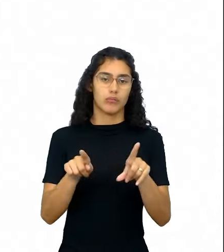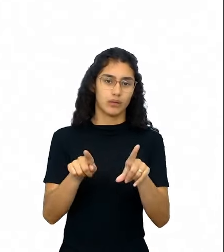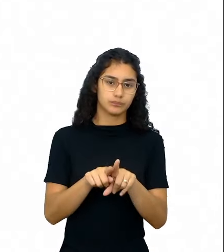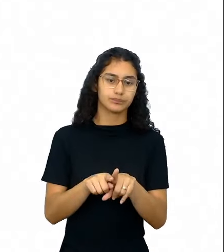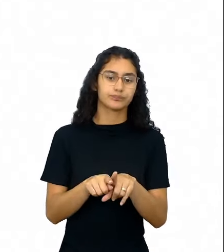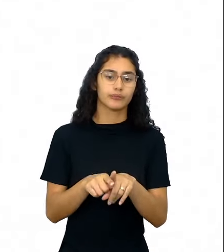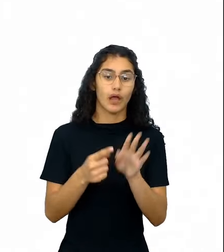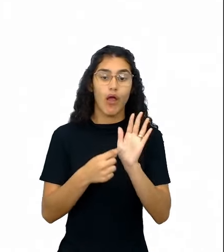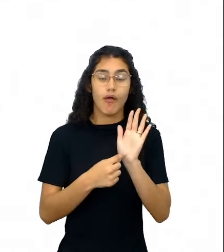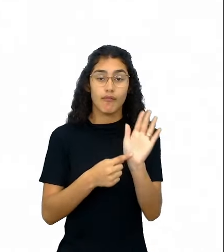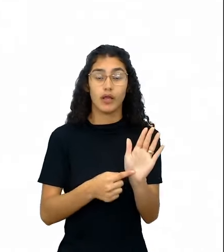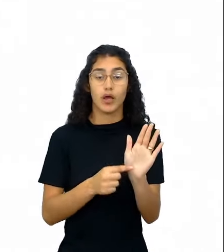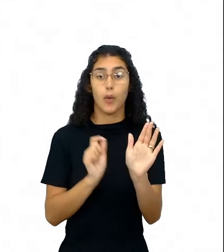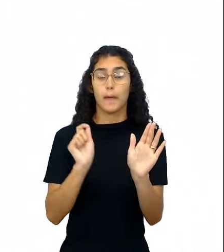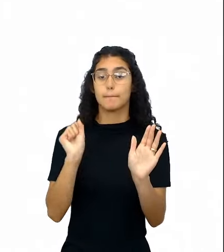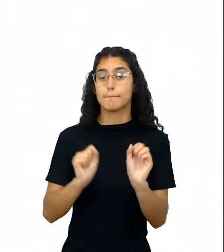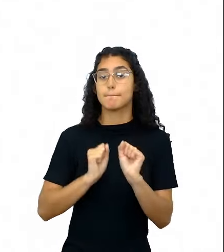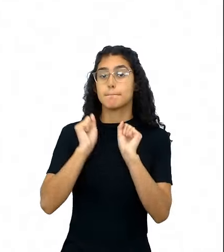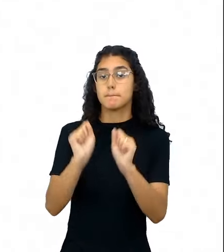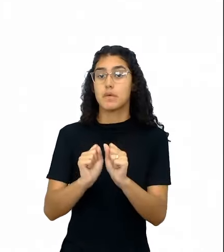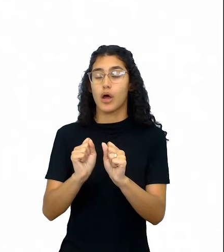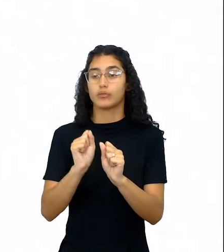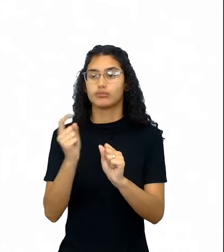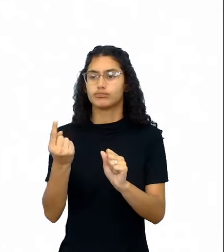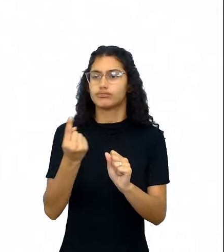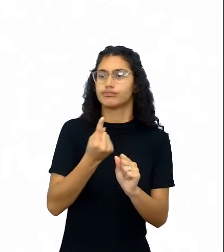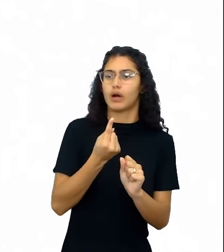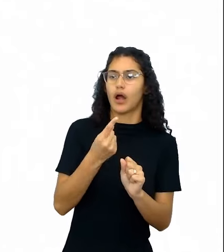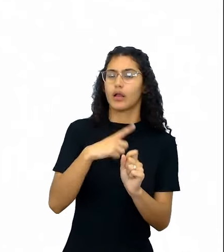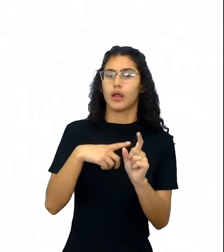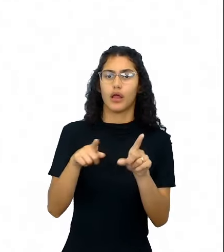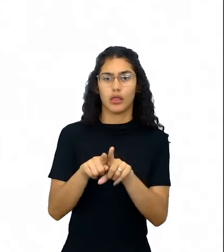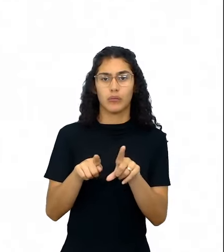As inferências, o que pode trazer de